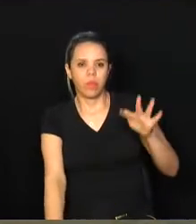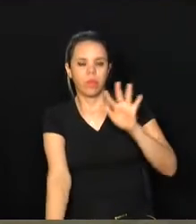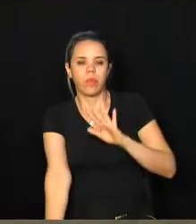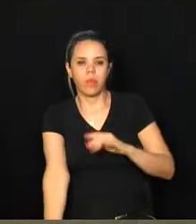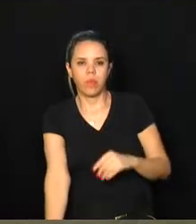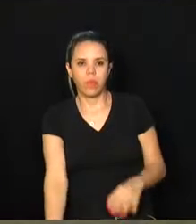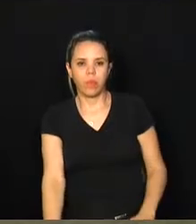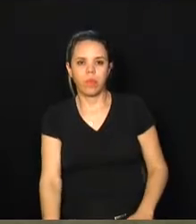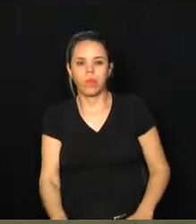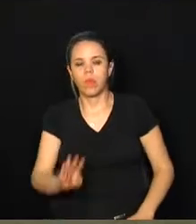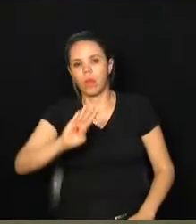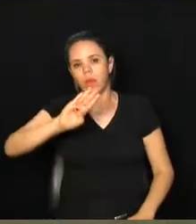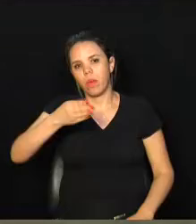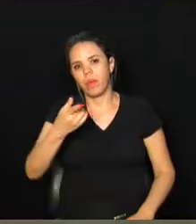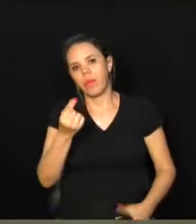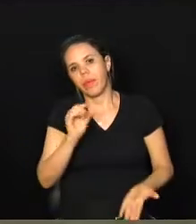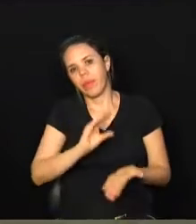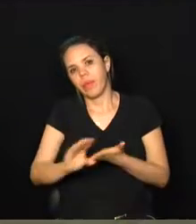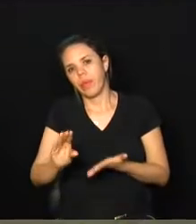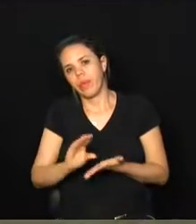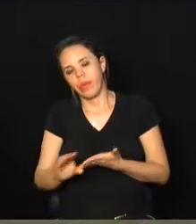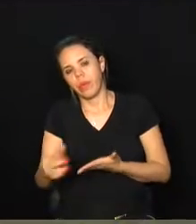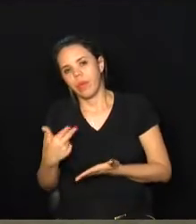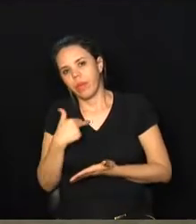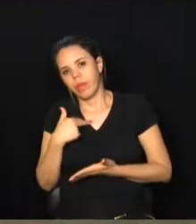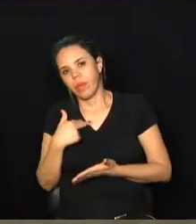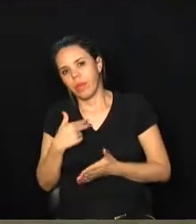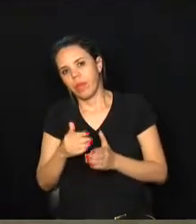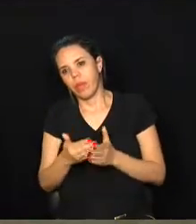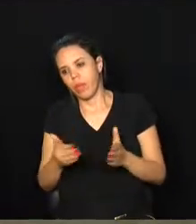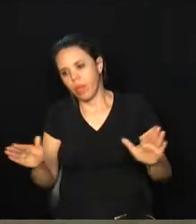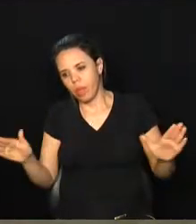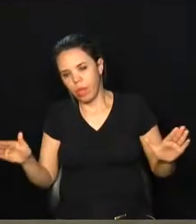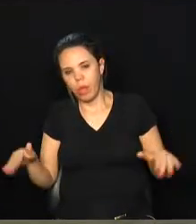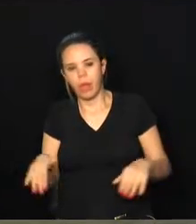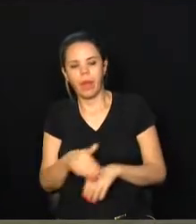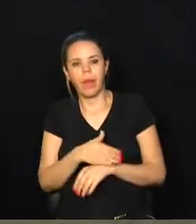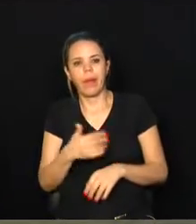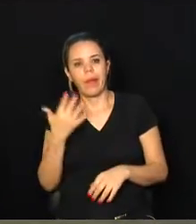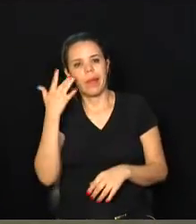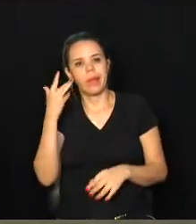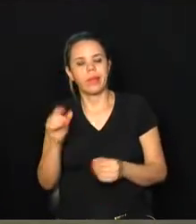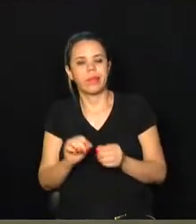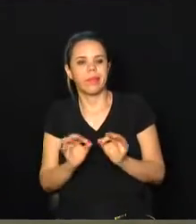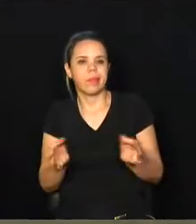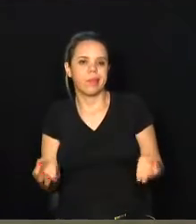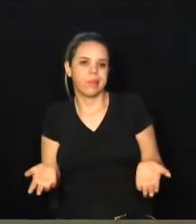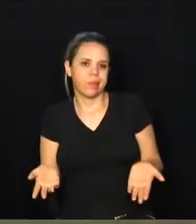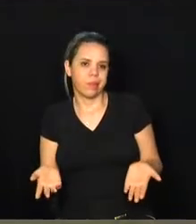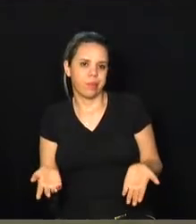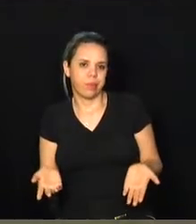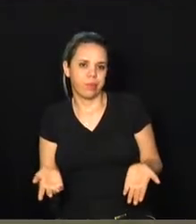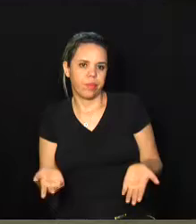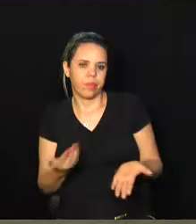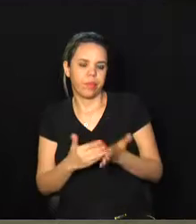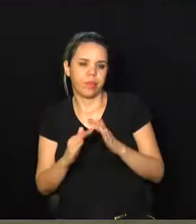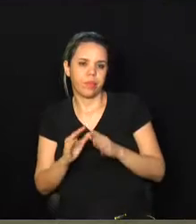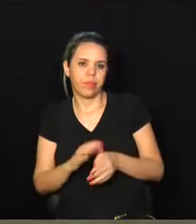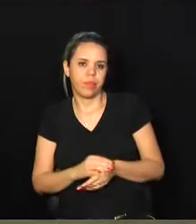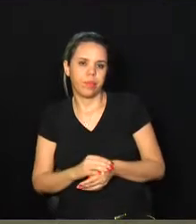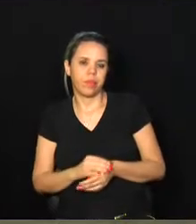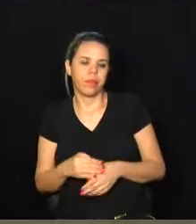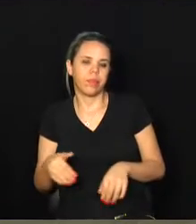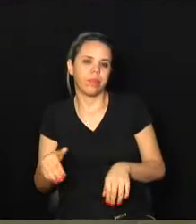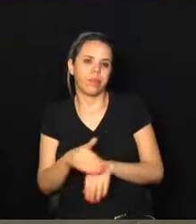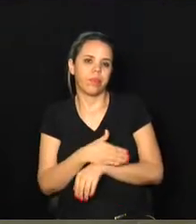R$1 bilhão de reais aqui, a gente não pode alargar a rua. Sei lá, entendeu? Coisa simples. Assim. O outro fez uma escola, não sei se vocês passam